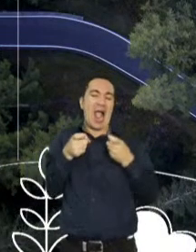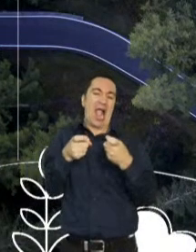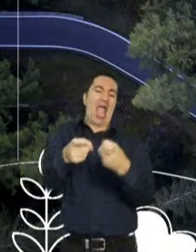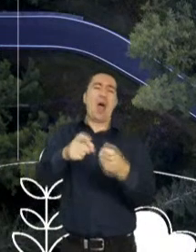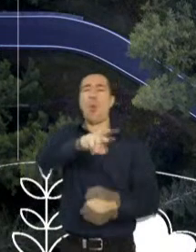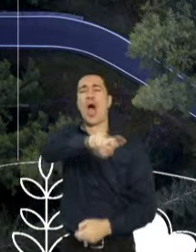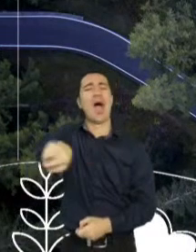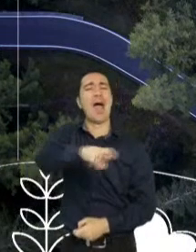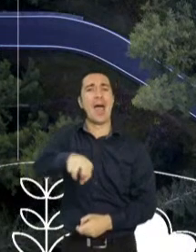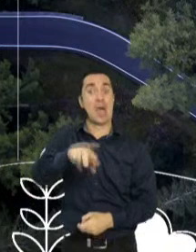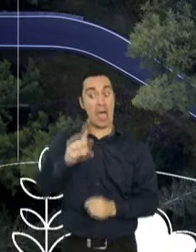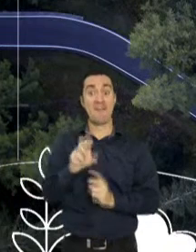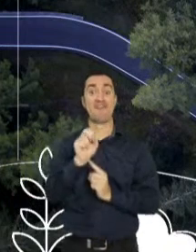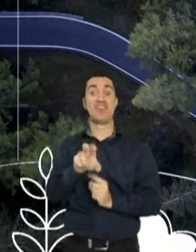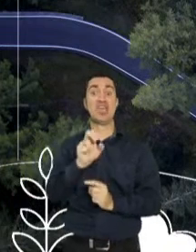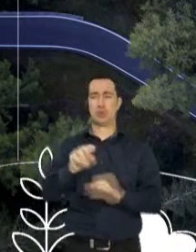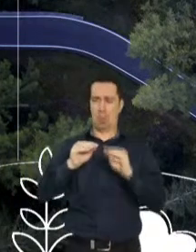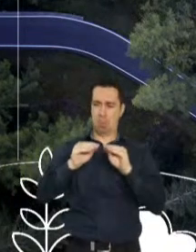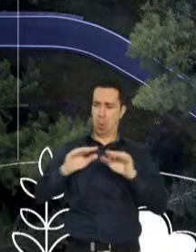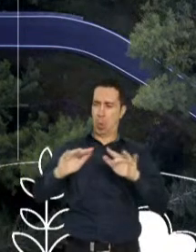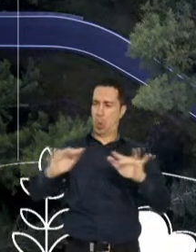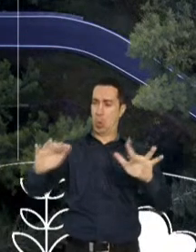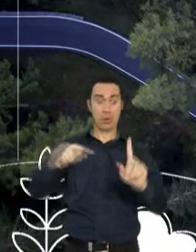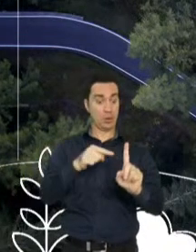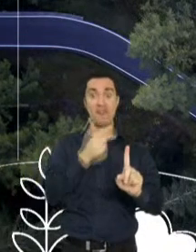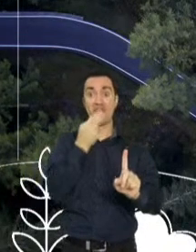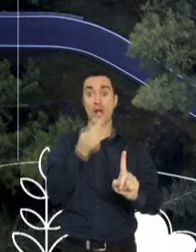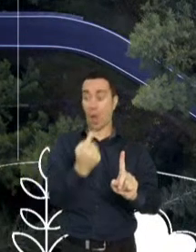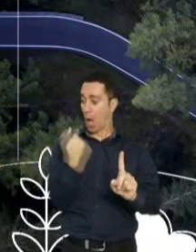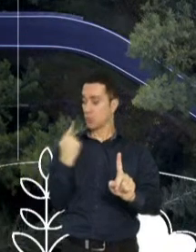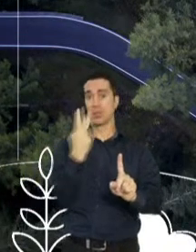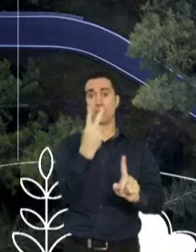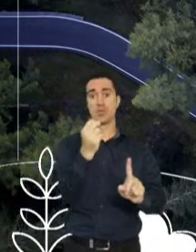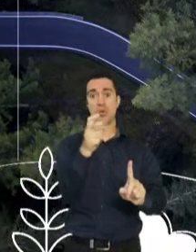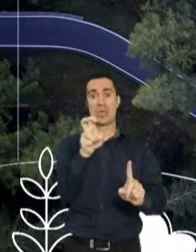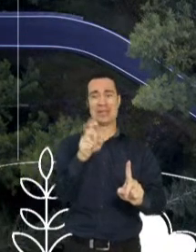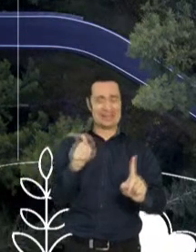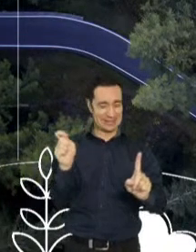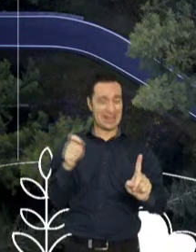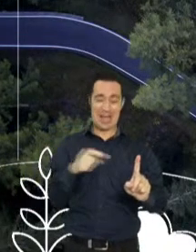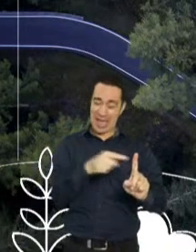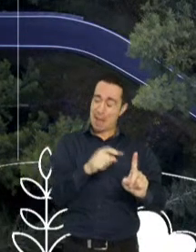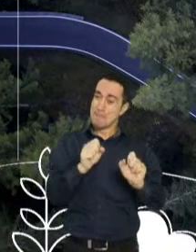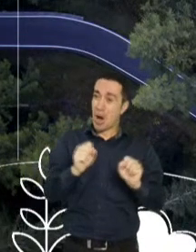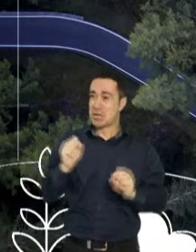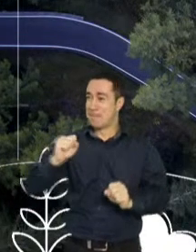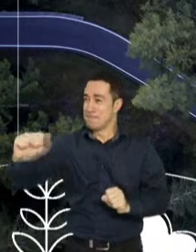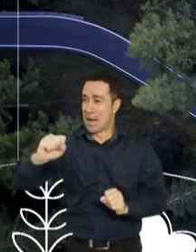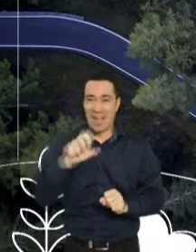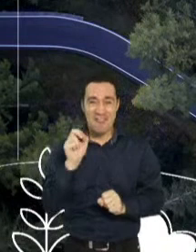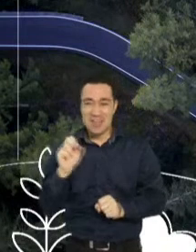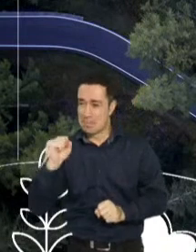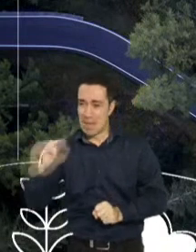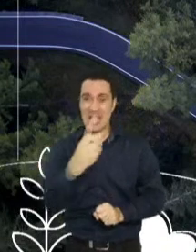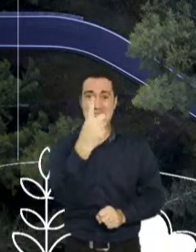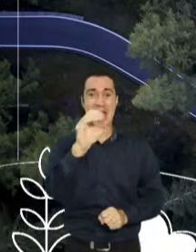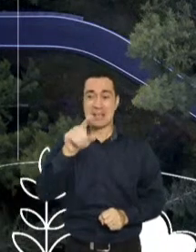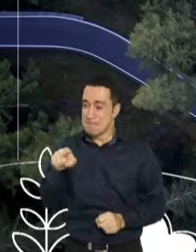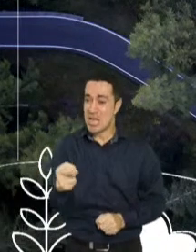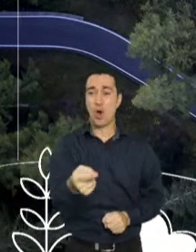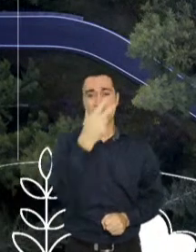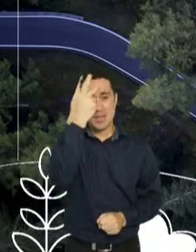guerra nuclear, mas seria um vírus contagioso, que poderia matar até 10 milhões de pessoas.